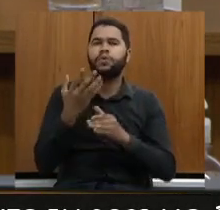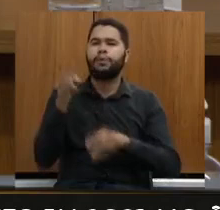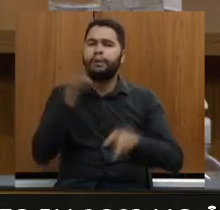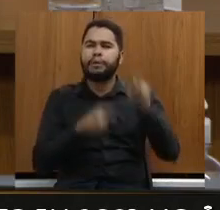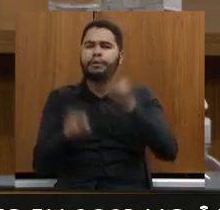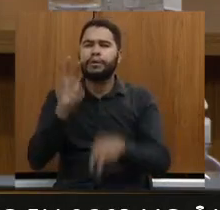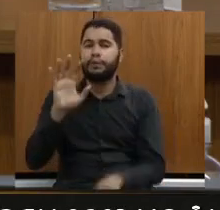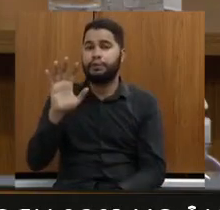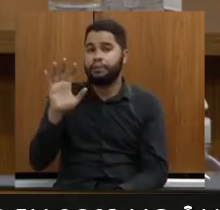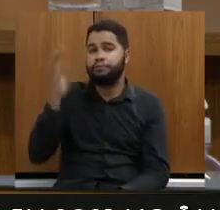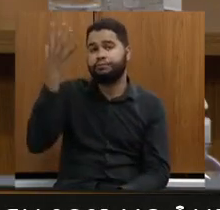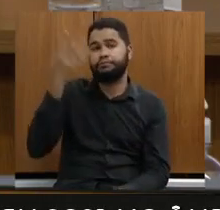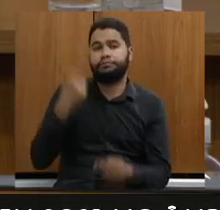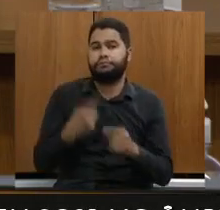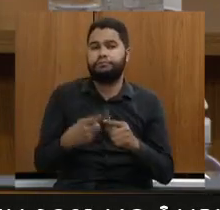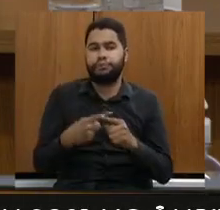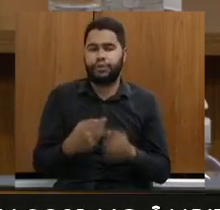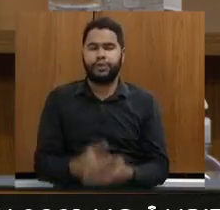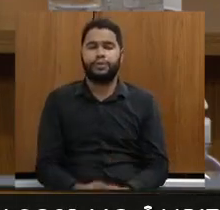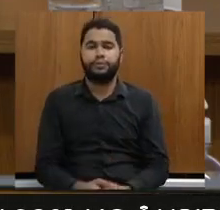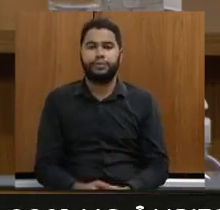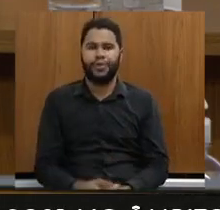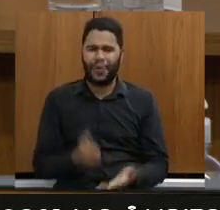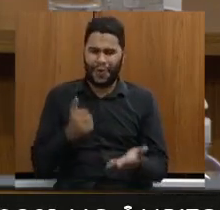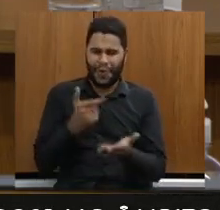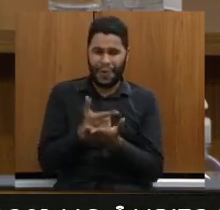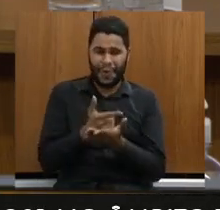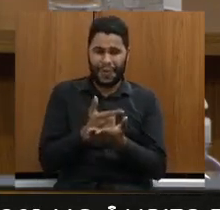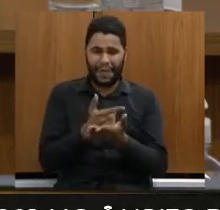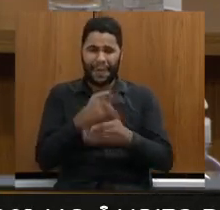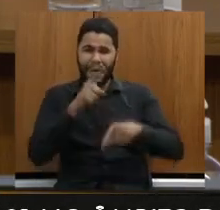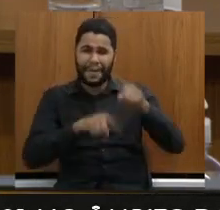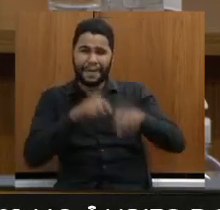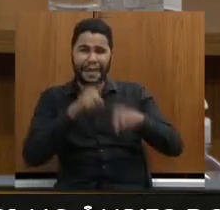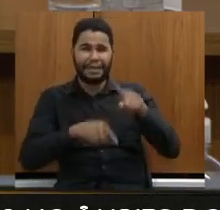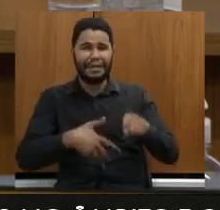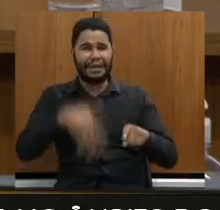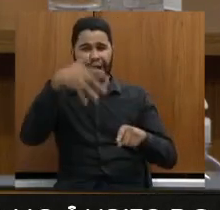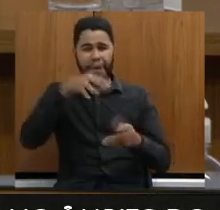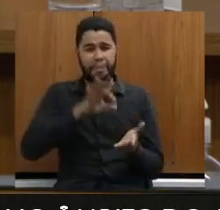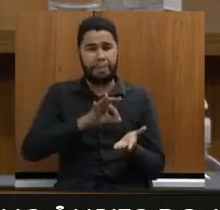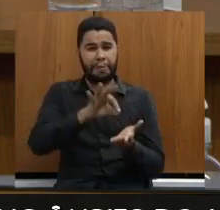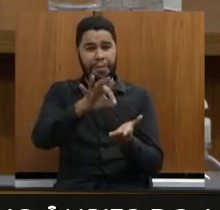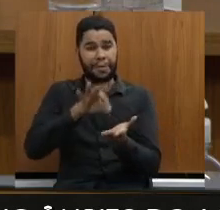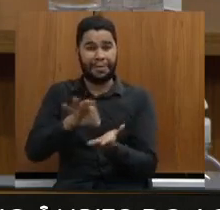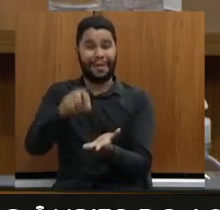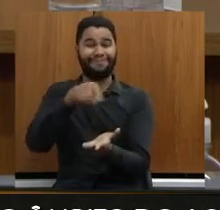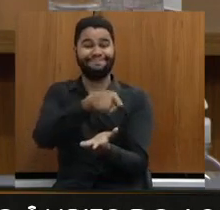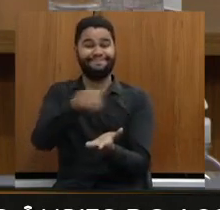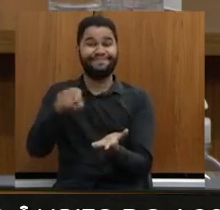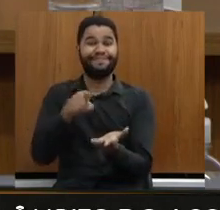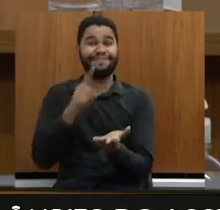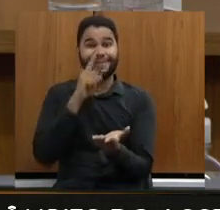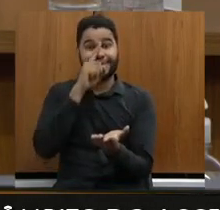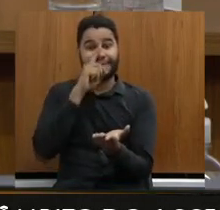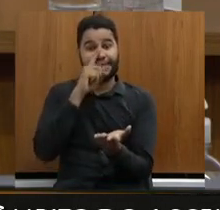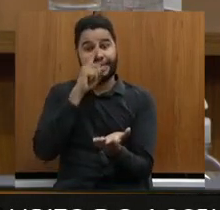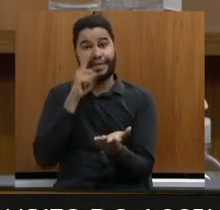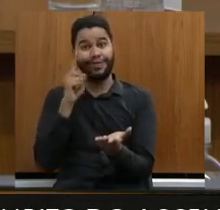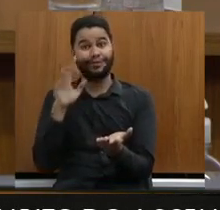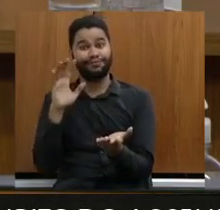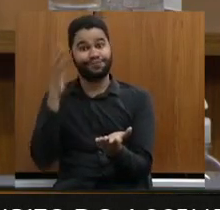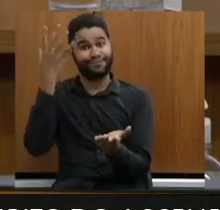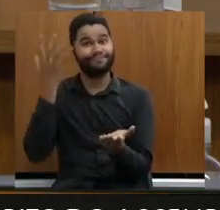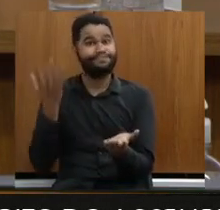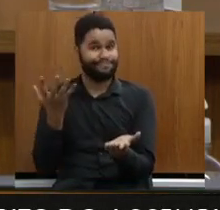muito a sua situação porque comprar em sumo cara assim para plantar lavoura e correr risco pessoa tem que ter